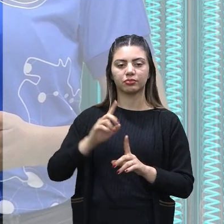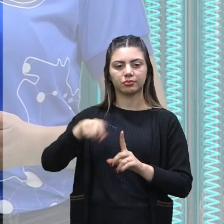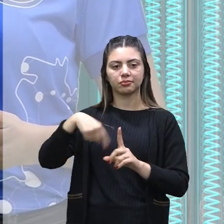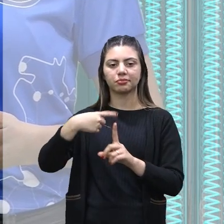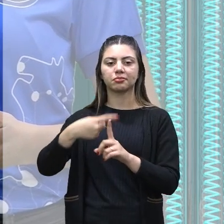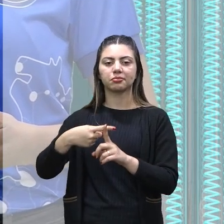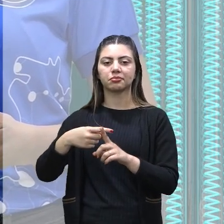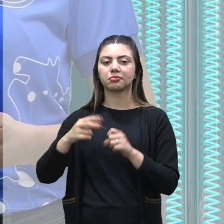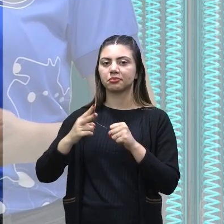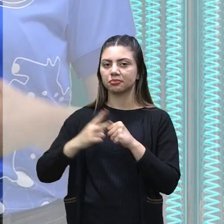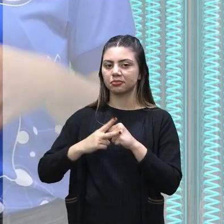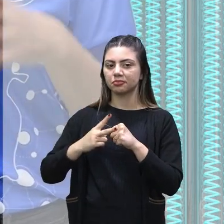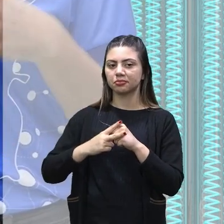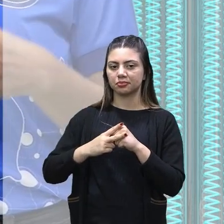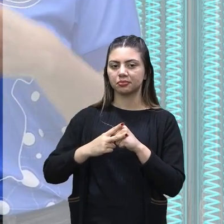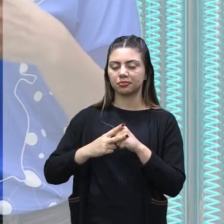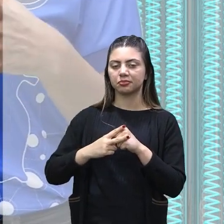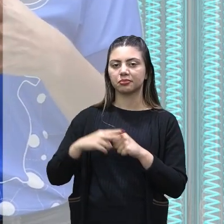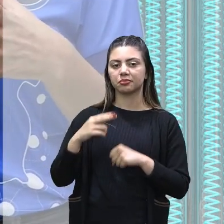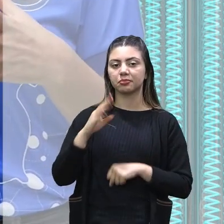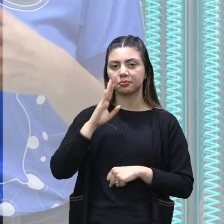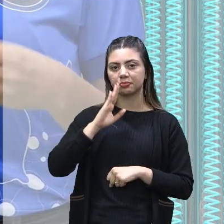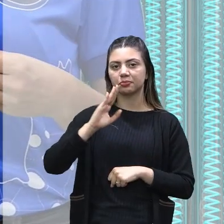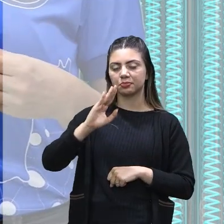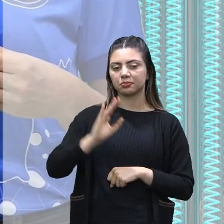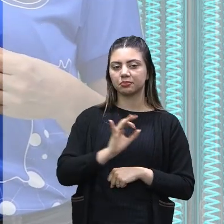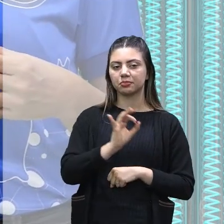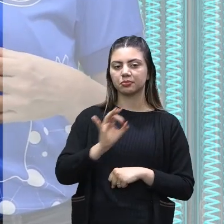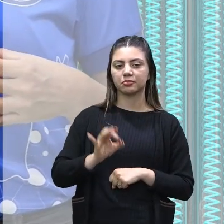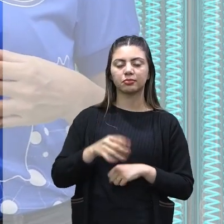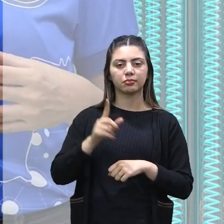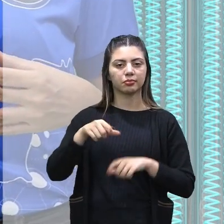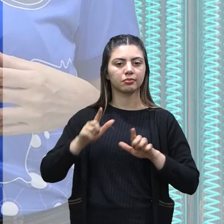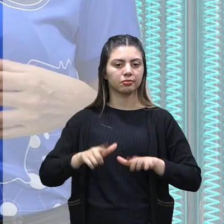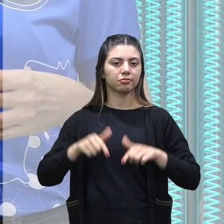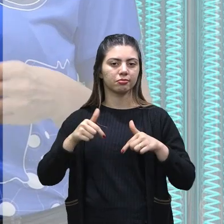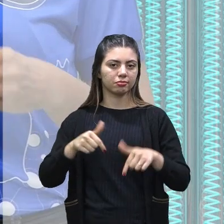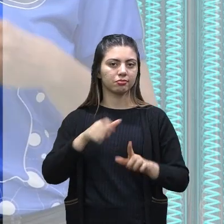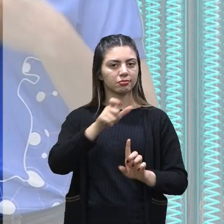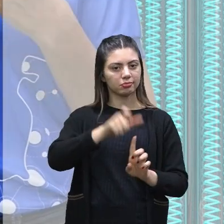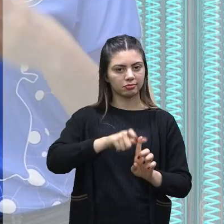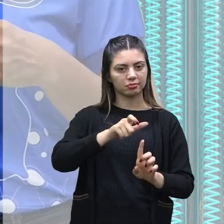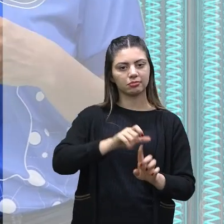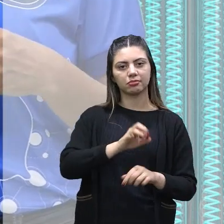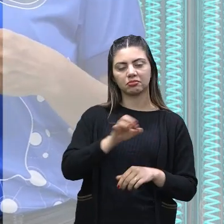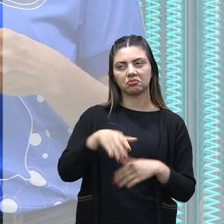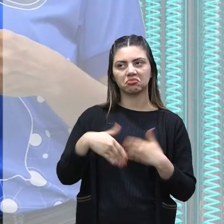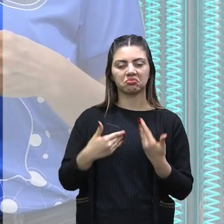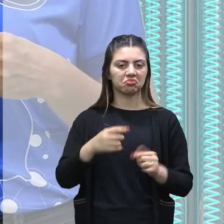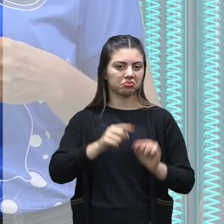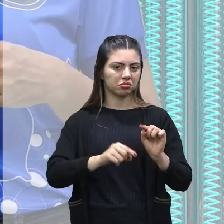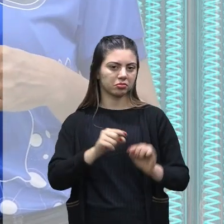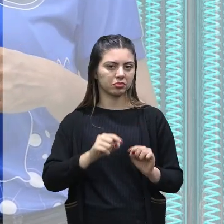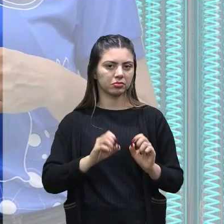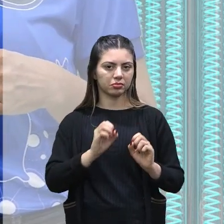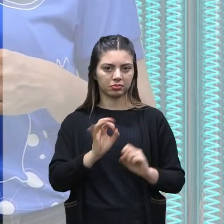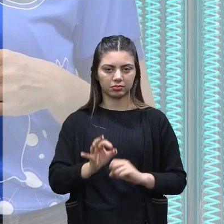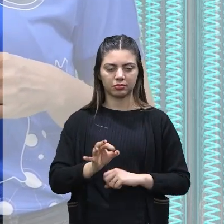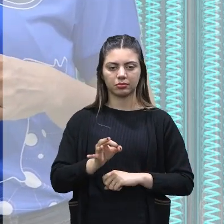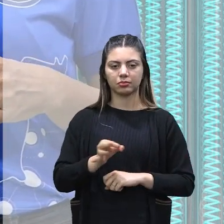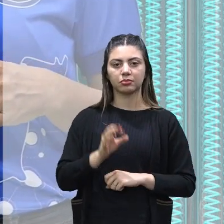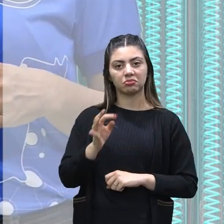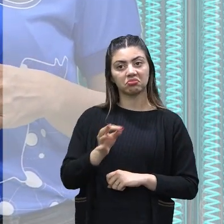o próximo elemento, que é o verbo principal, que é a ação que a pessoa vai fazer, né? O objeto vai fazer, certo? No